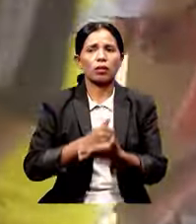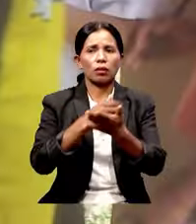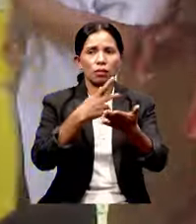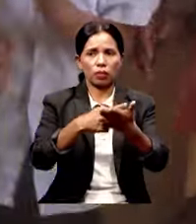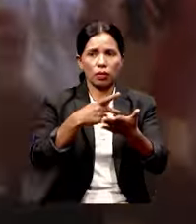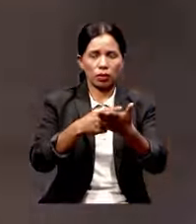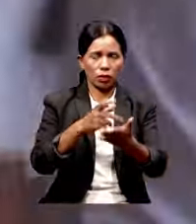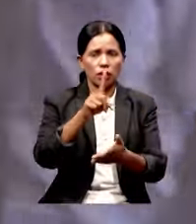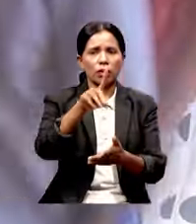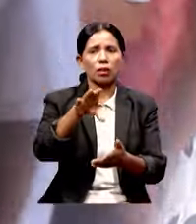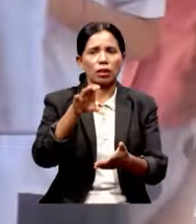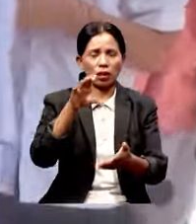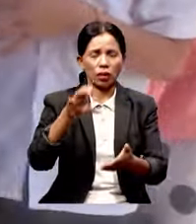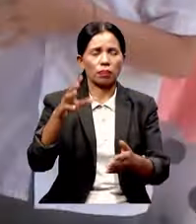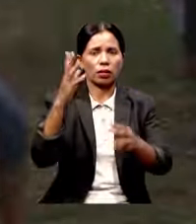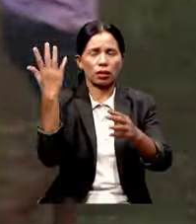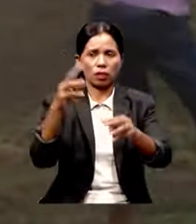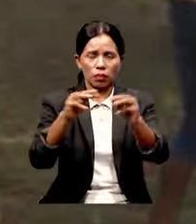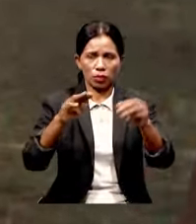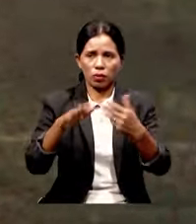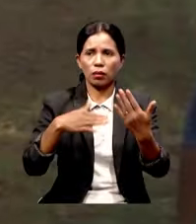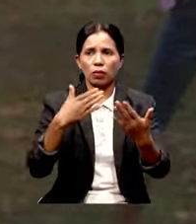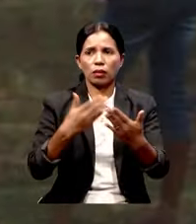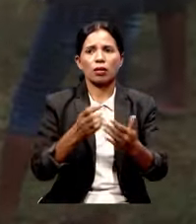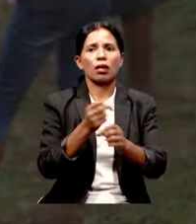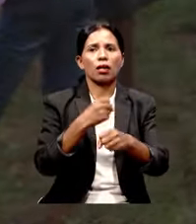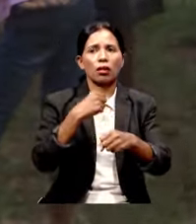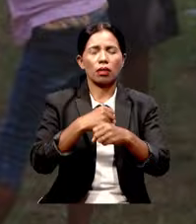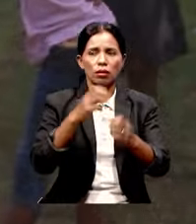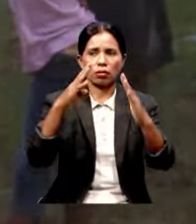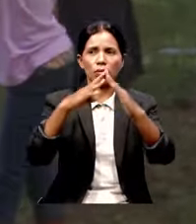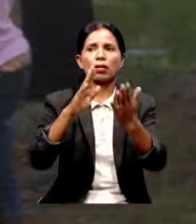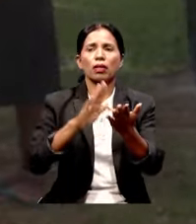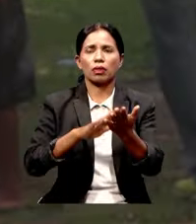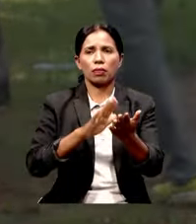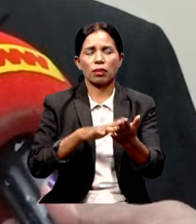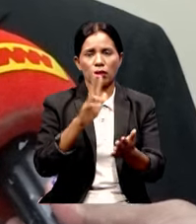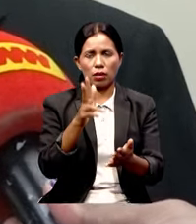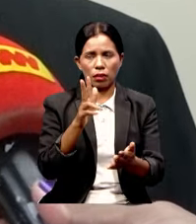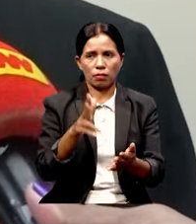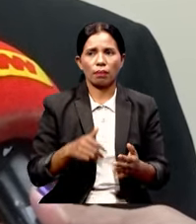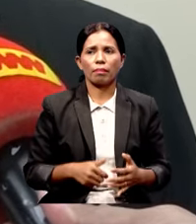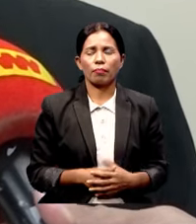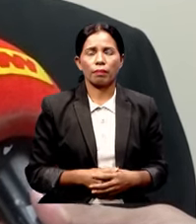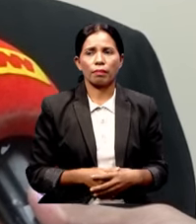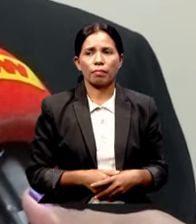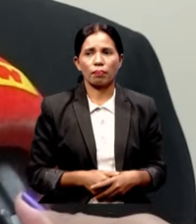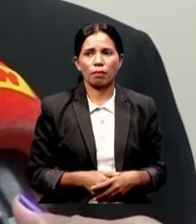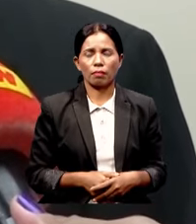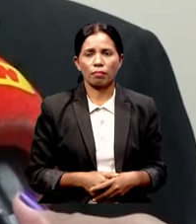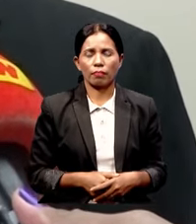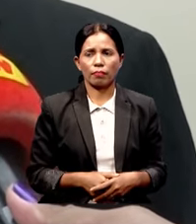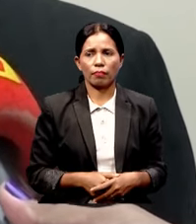projeto atus ida resin e a município hotu no construi ona escola tol nulu resin. As I heard